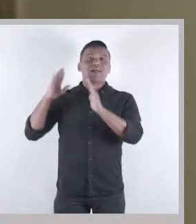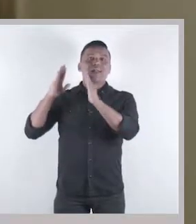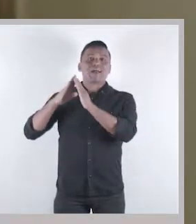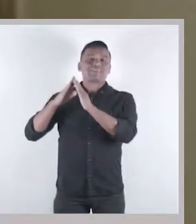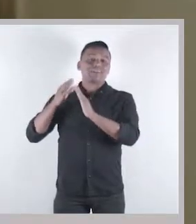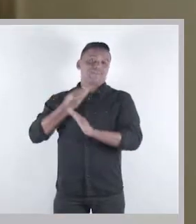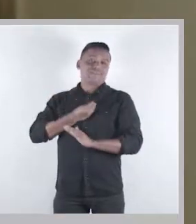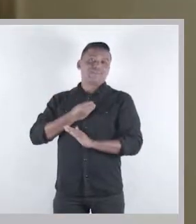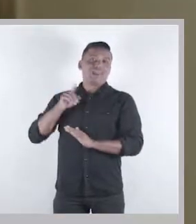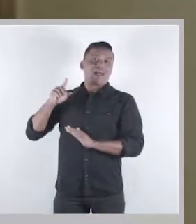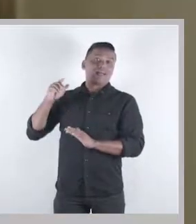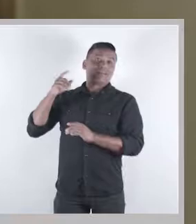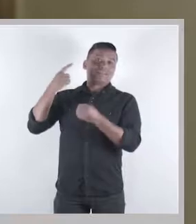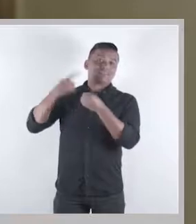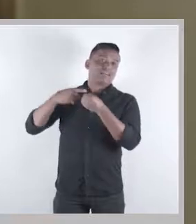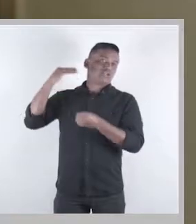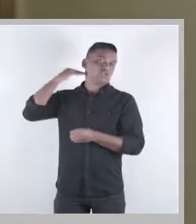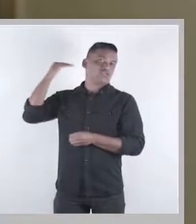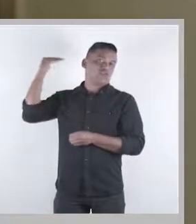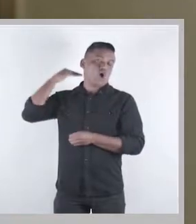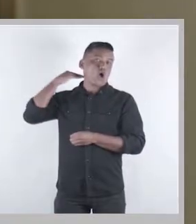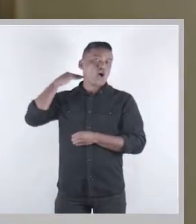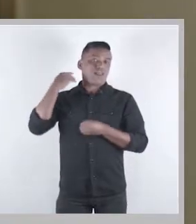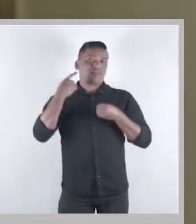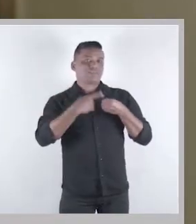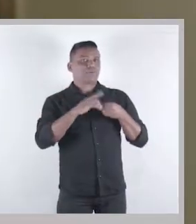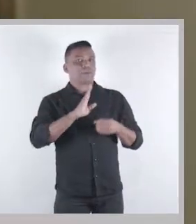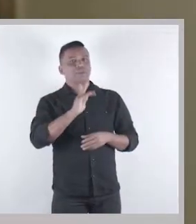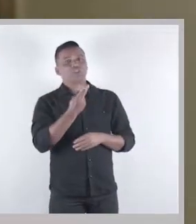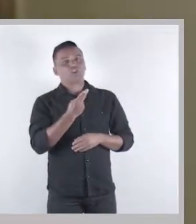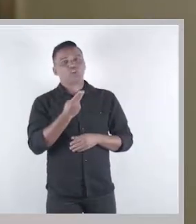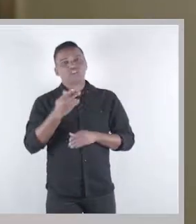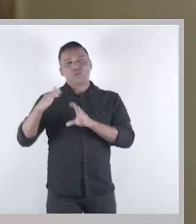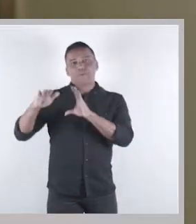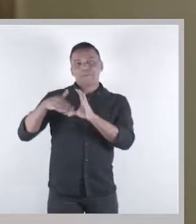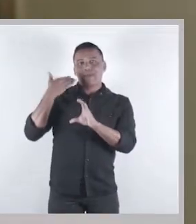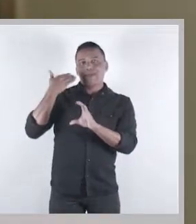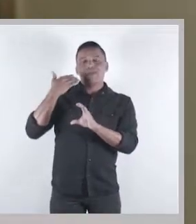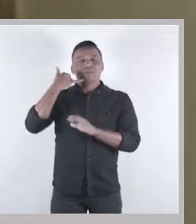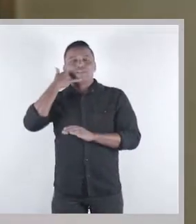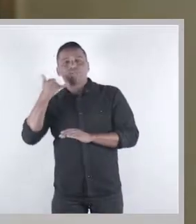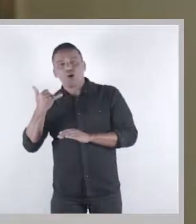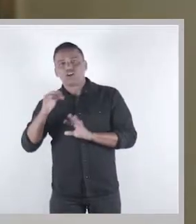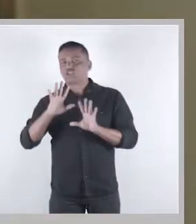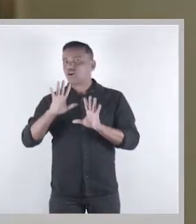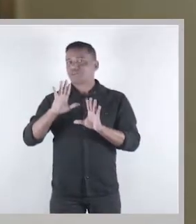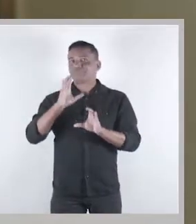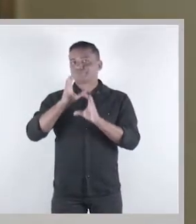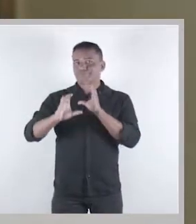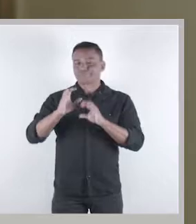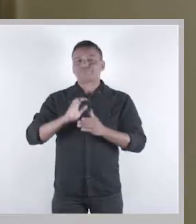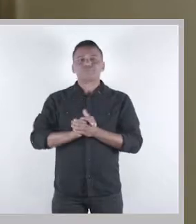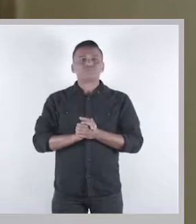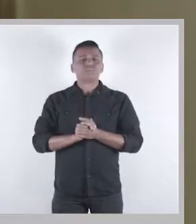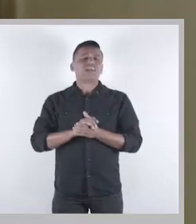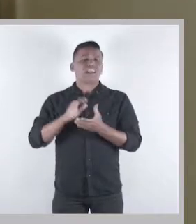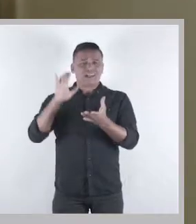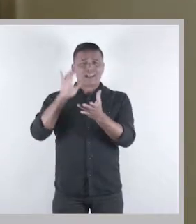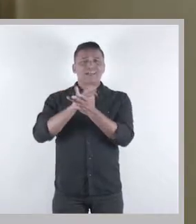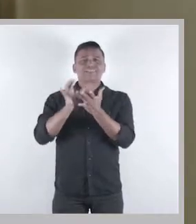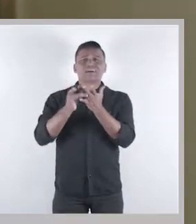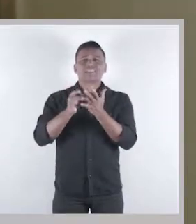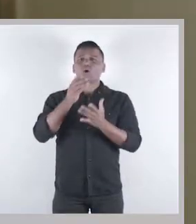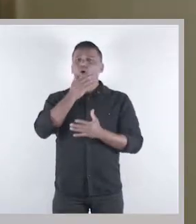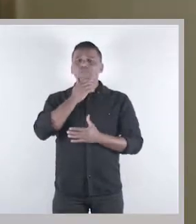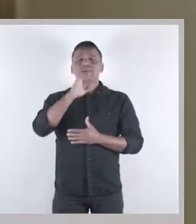por e-mail e é a usar com Edimilson de Almeida Pereira um dos Poetas também isso facilitou né no